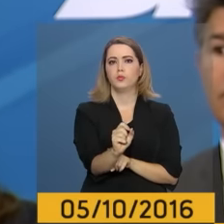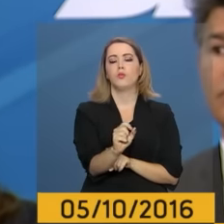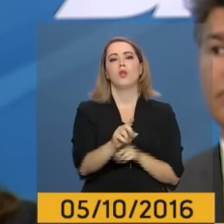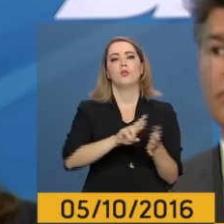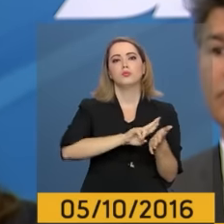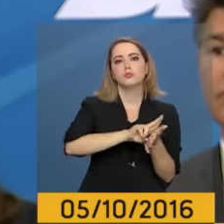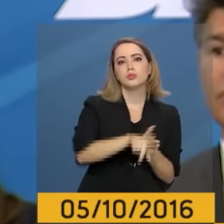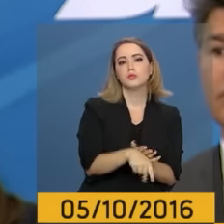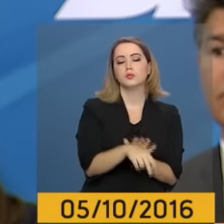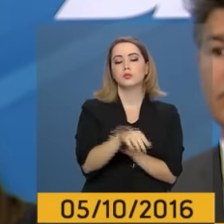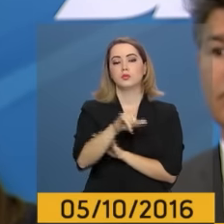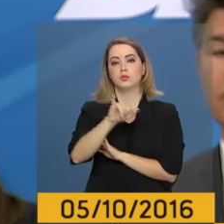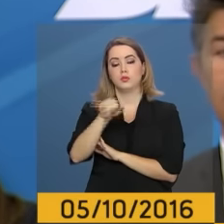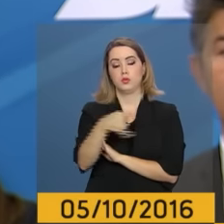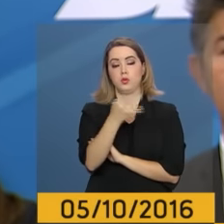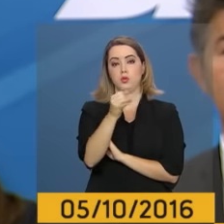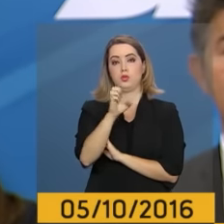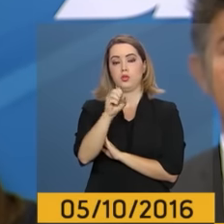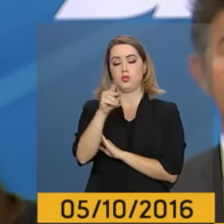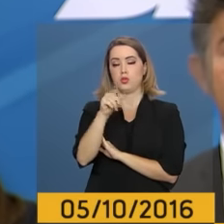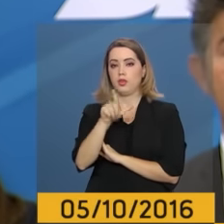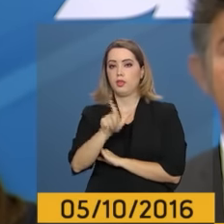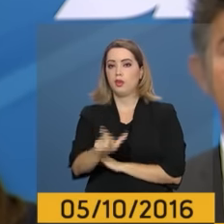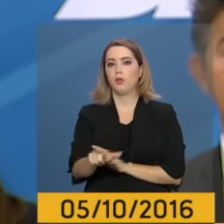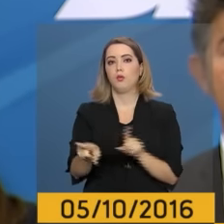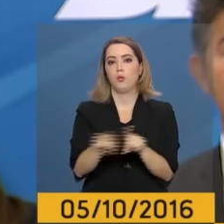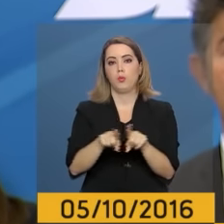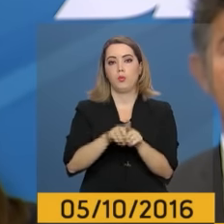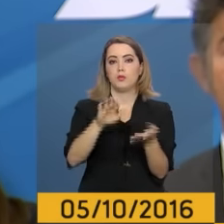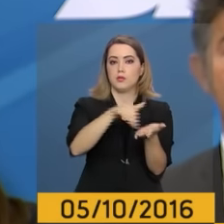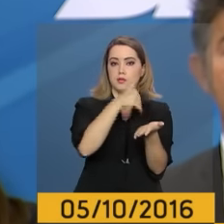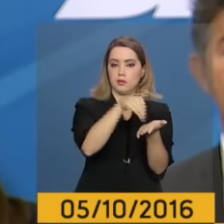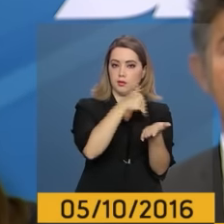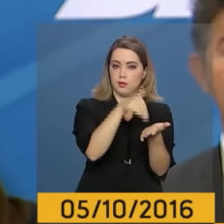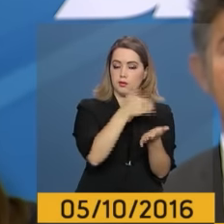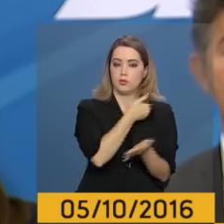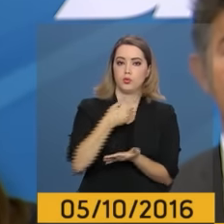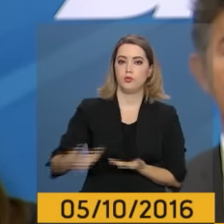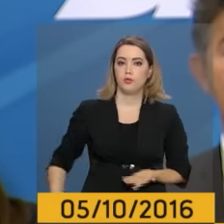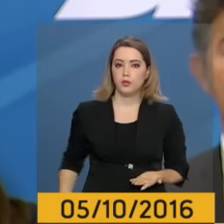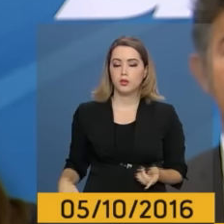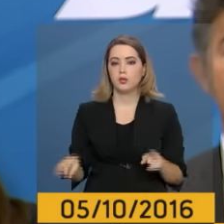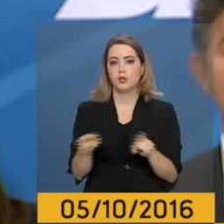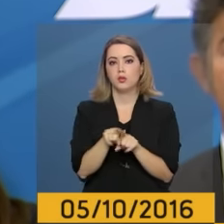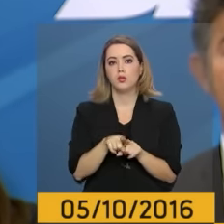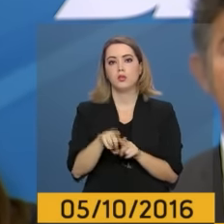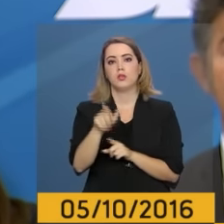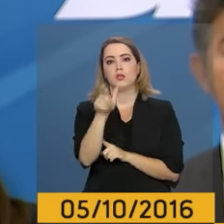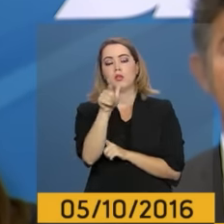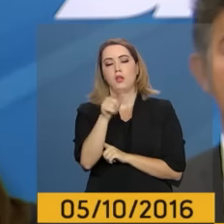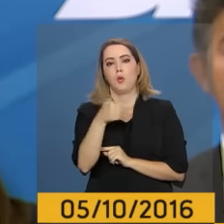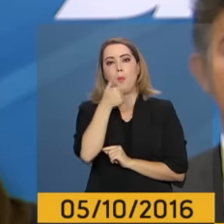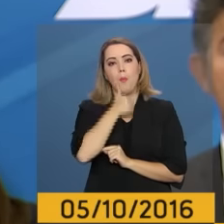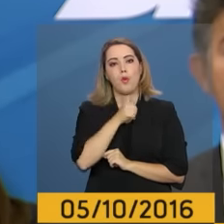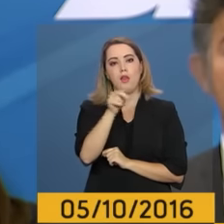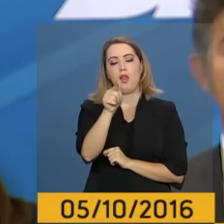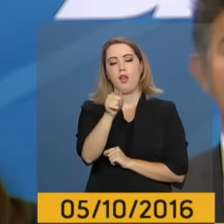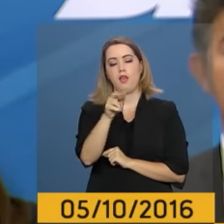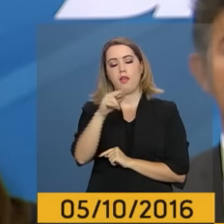Vieira Lima, nosso querido companheiro da Secretaria de Governo da Presidência da República, Gleice Mendonça, nossa